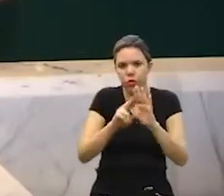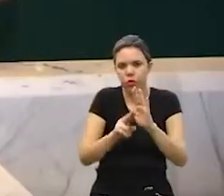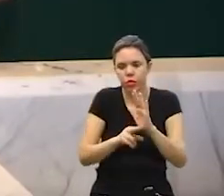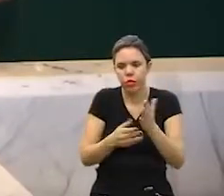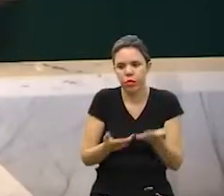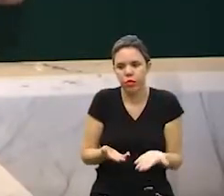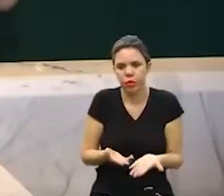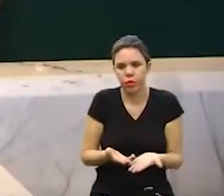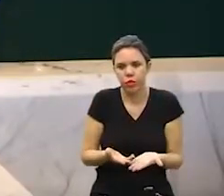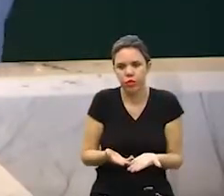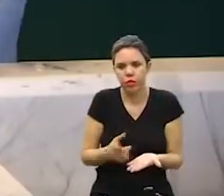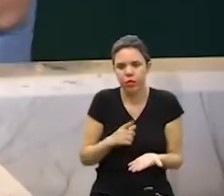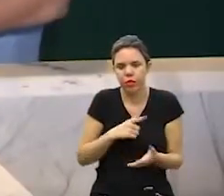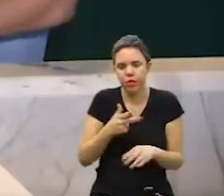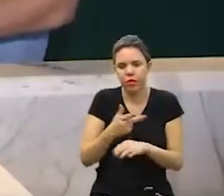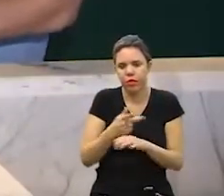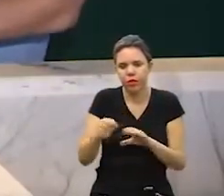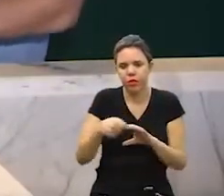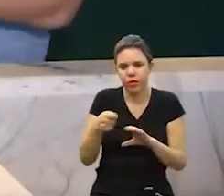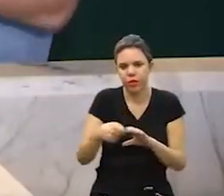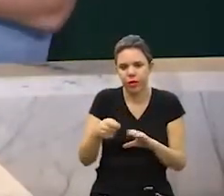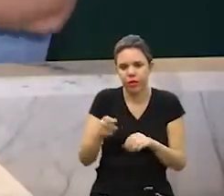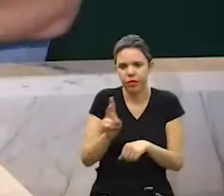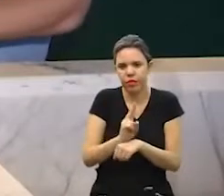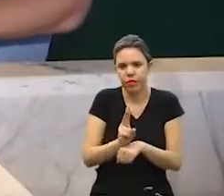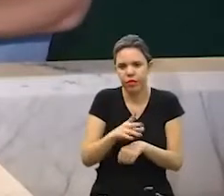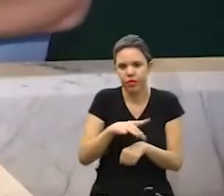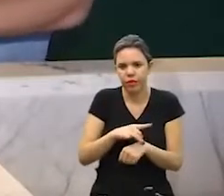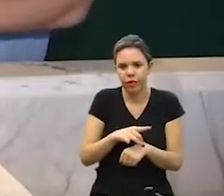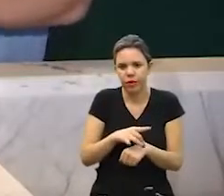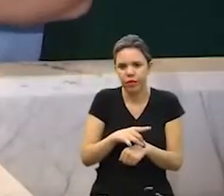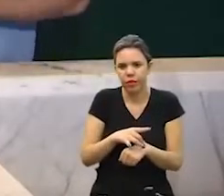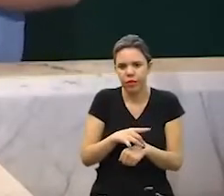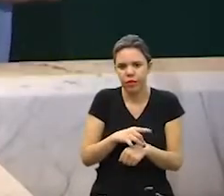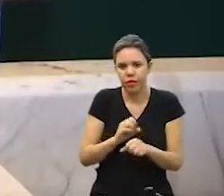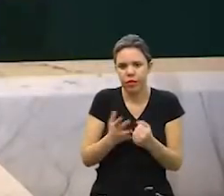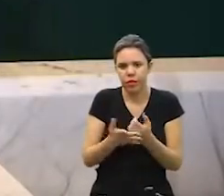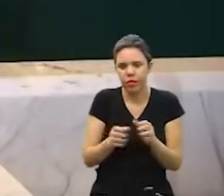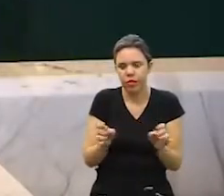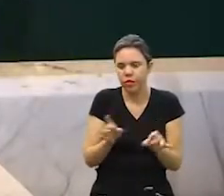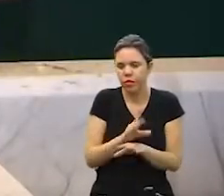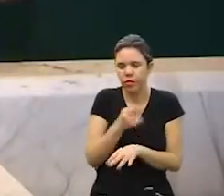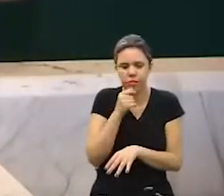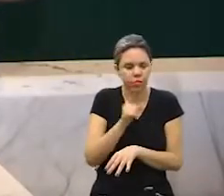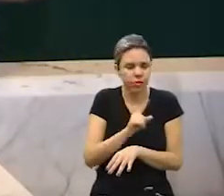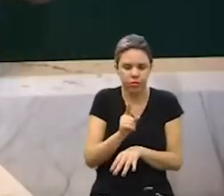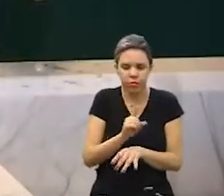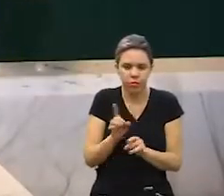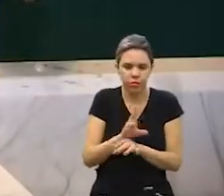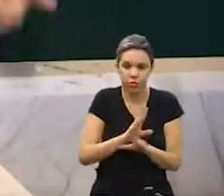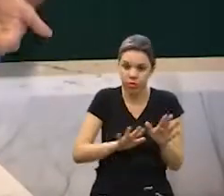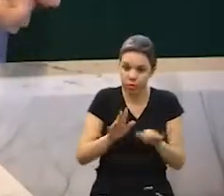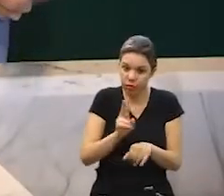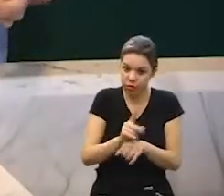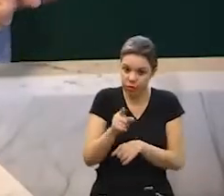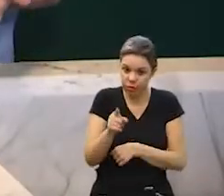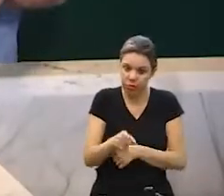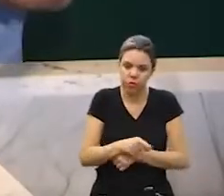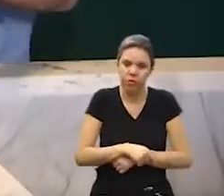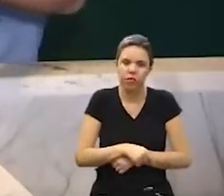os protocolos para ter uma gravação com segurança. Gente, a pandemia ainda não acabou, então se